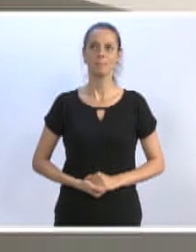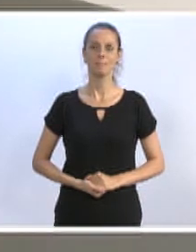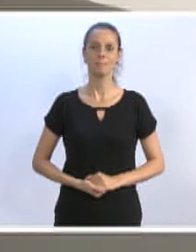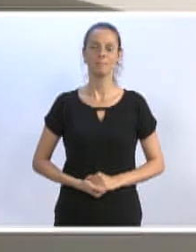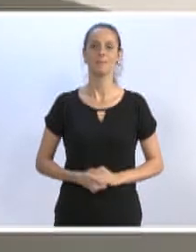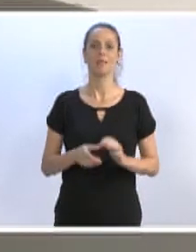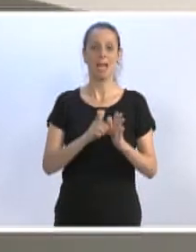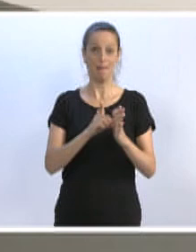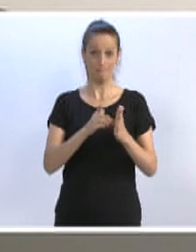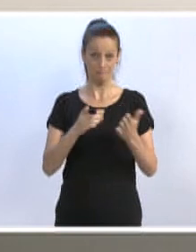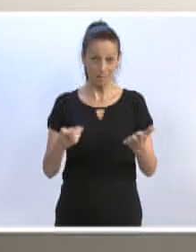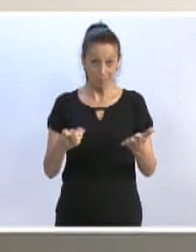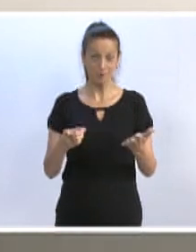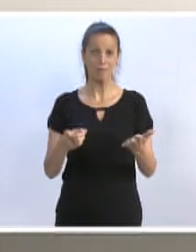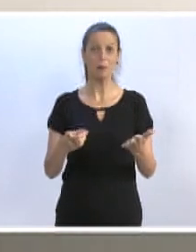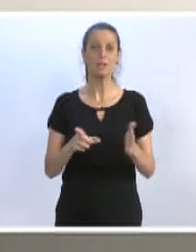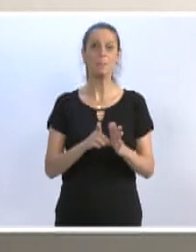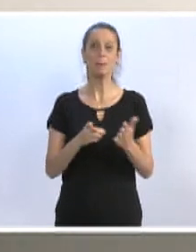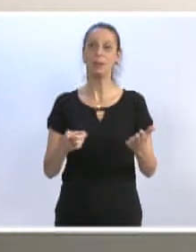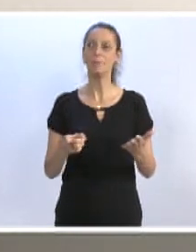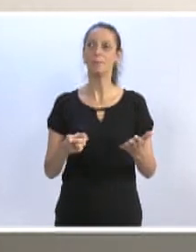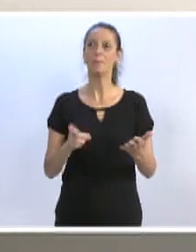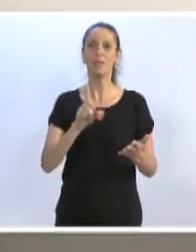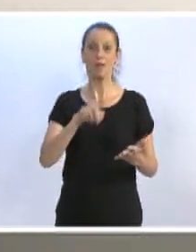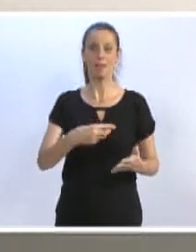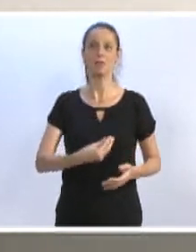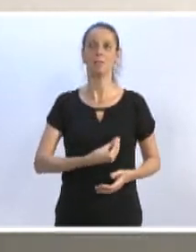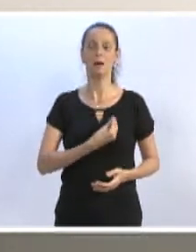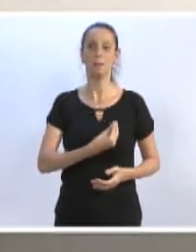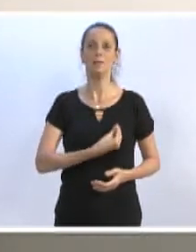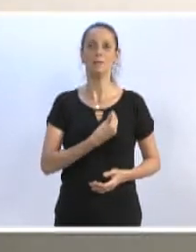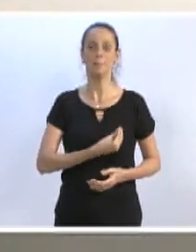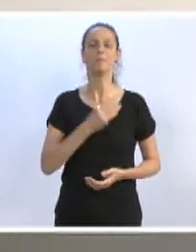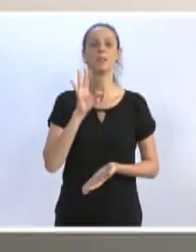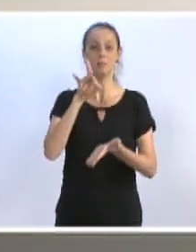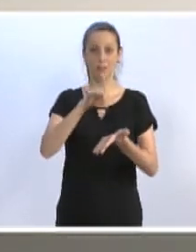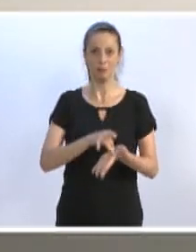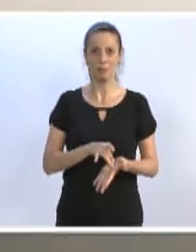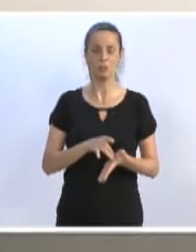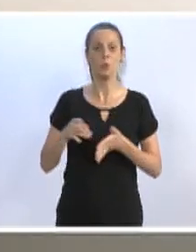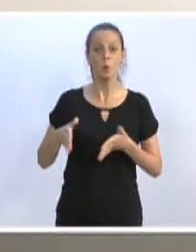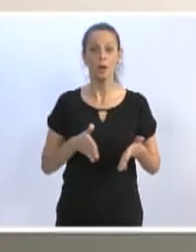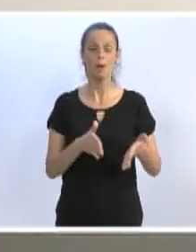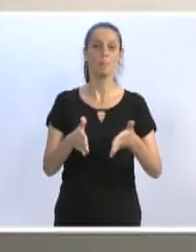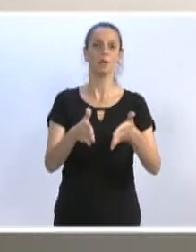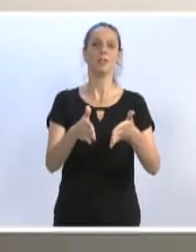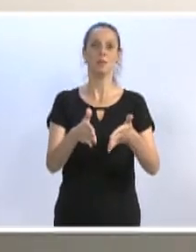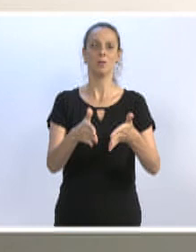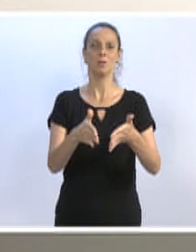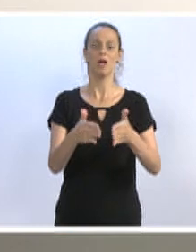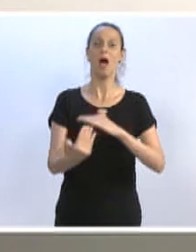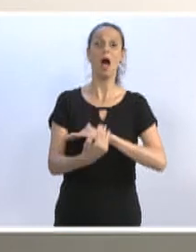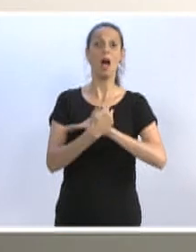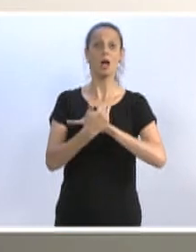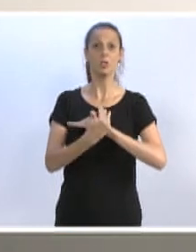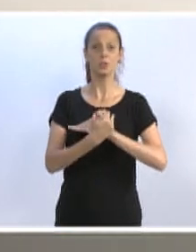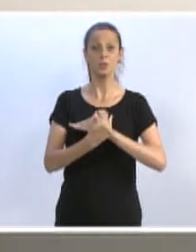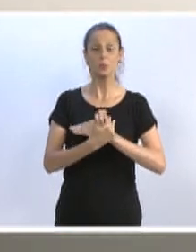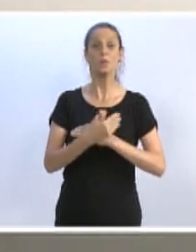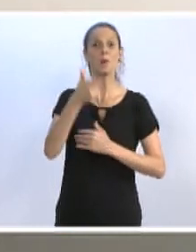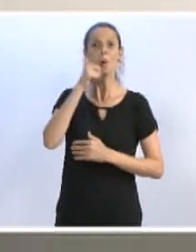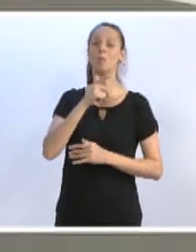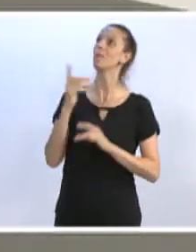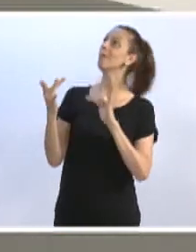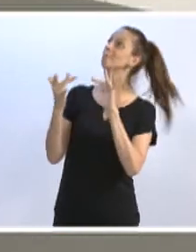A Bíblia para mim, ela é a vida, a verdade, o caminho, ajuda nós a chegar mais perto de